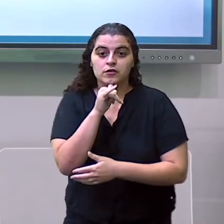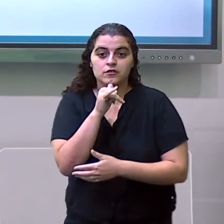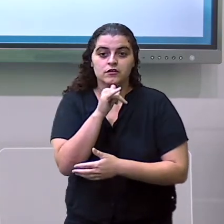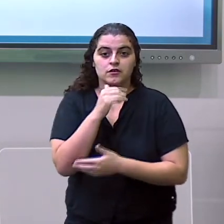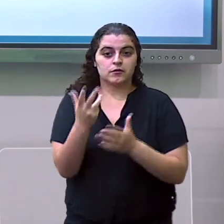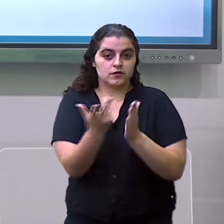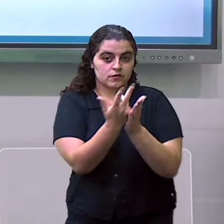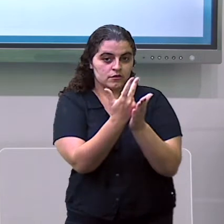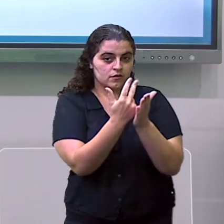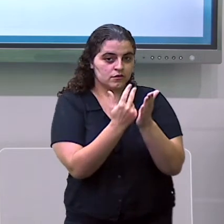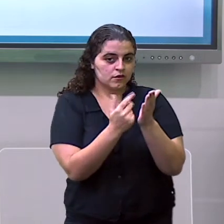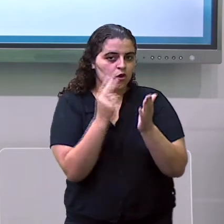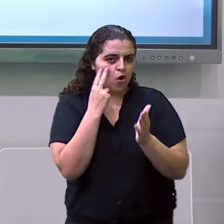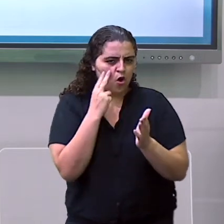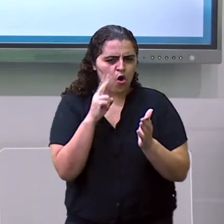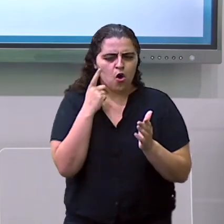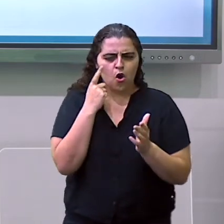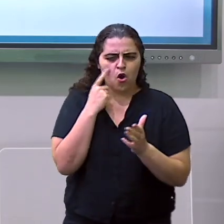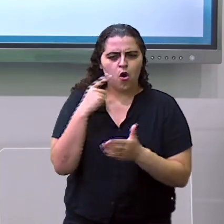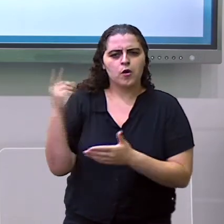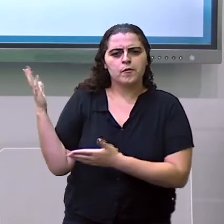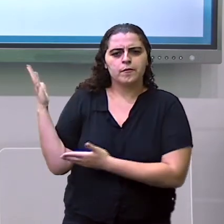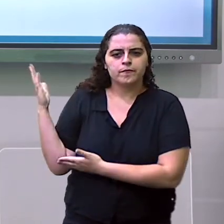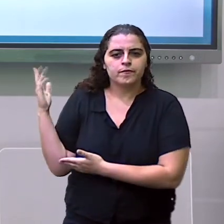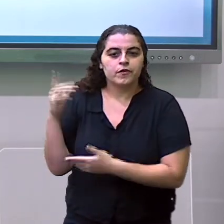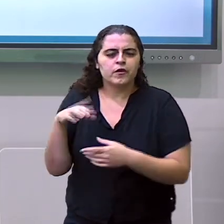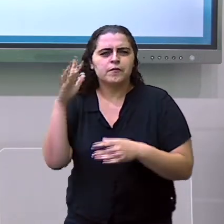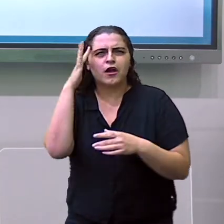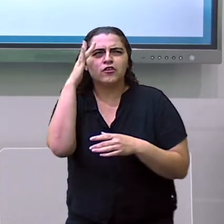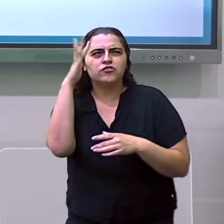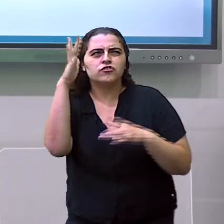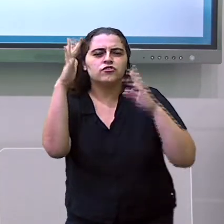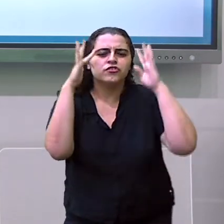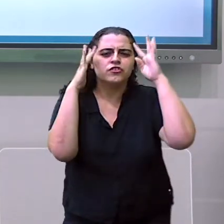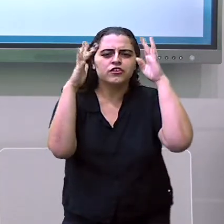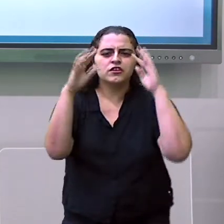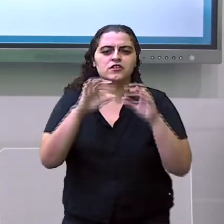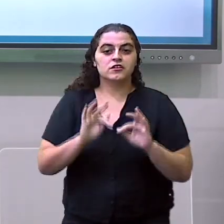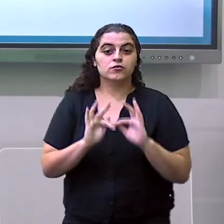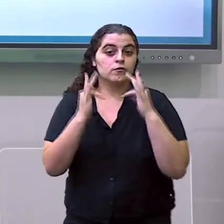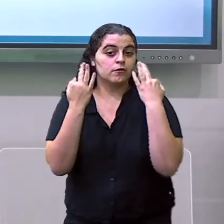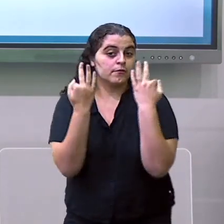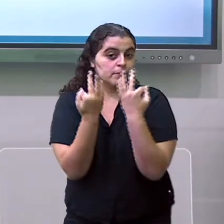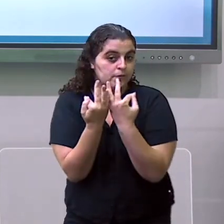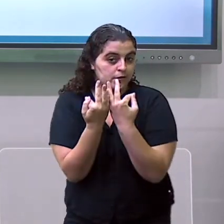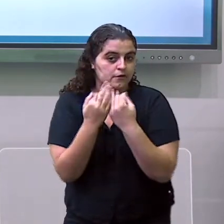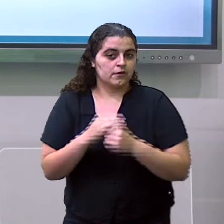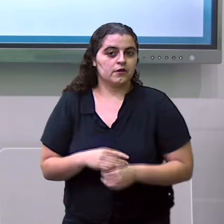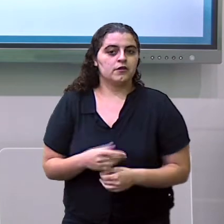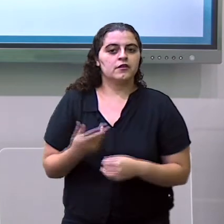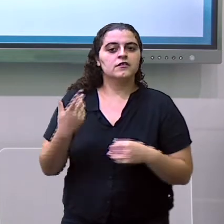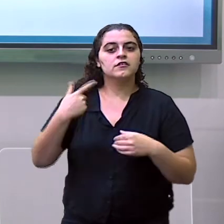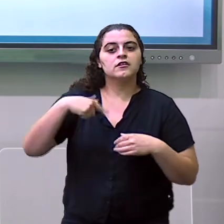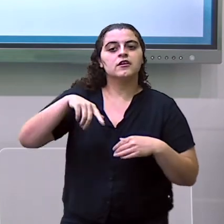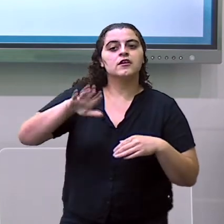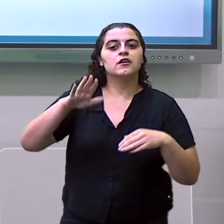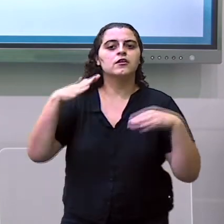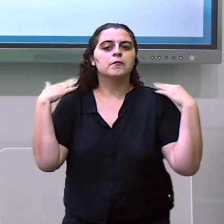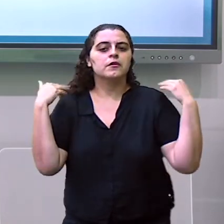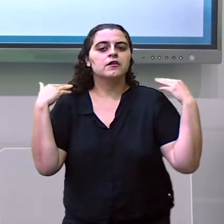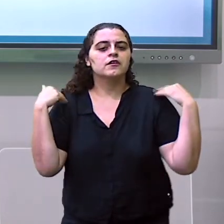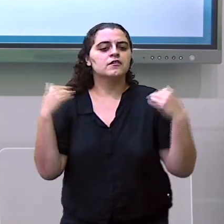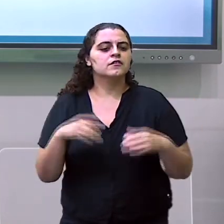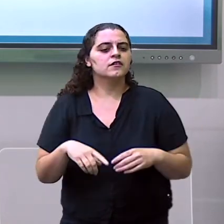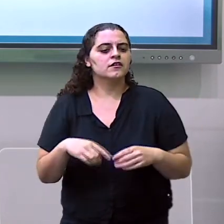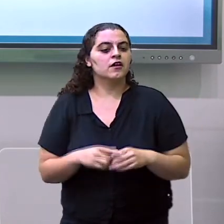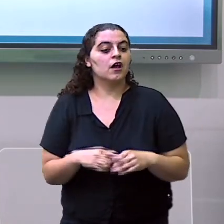Vamos colocar essa seguinte situação, hipótese. Imagine que você e a sua família está indo aí em uma pizzaria,